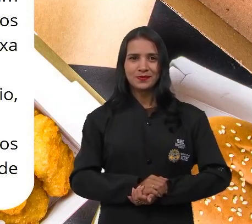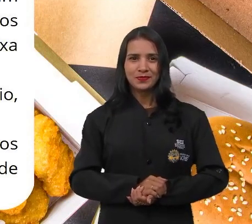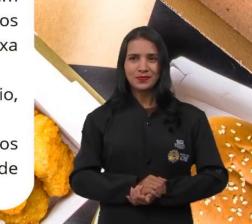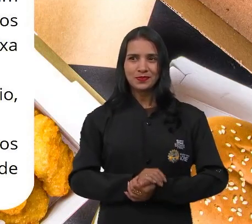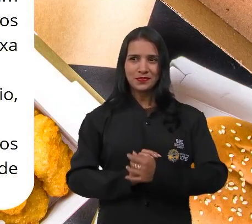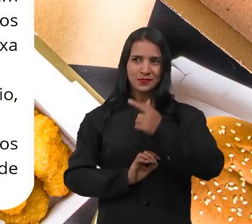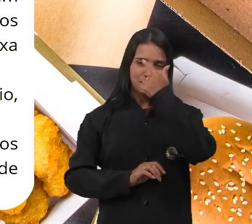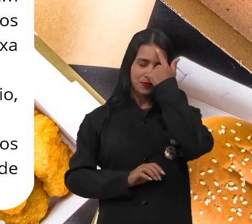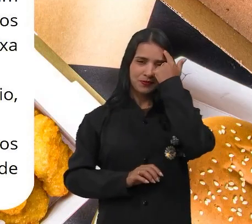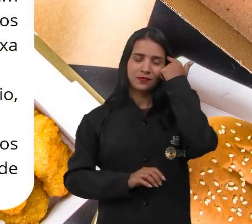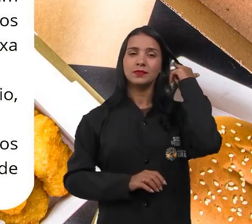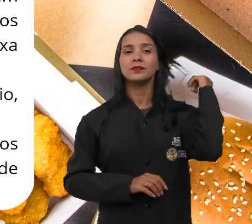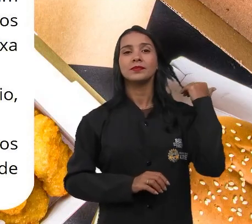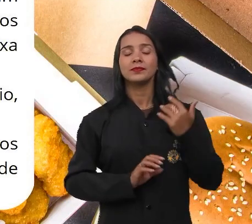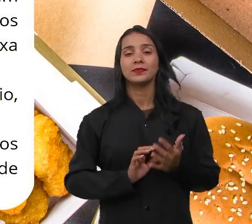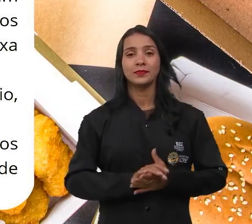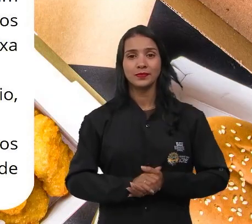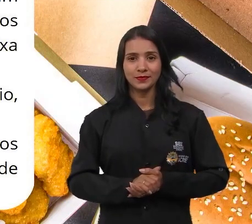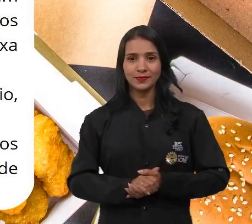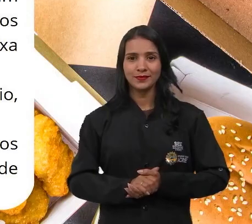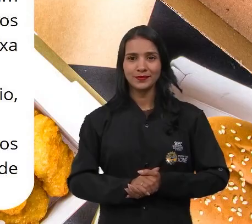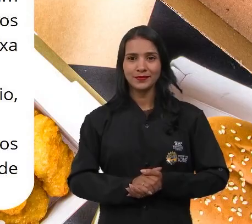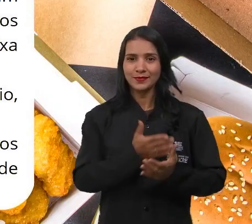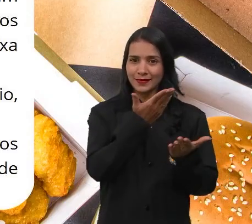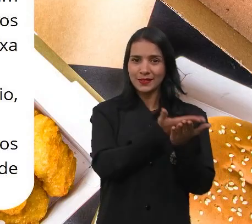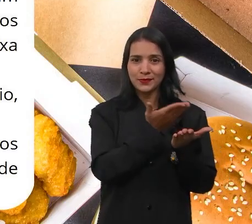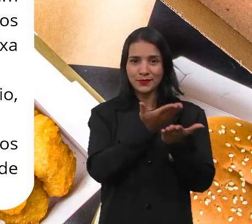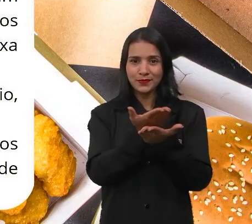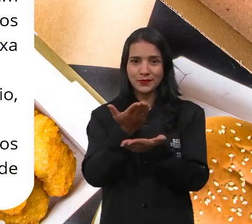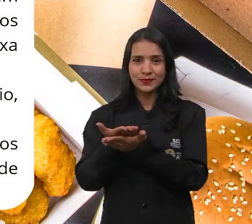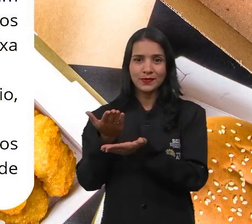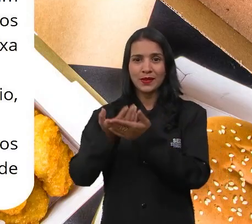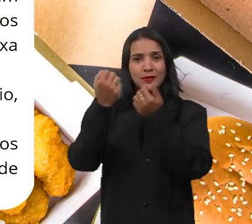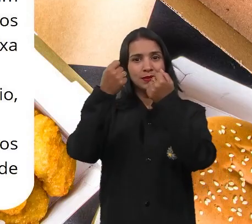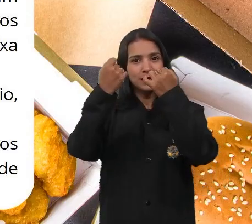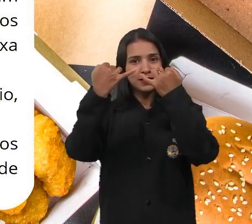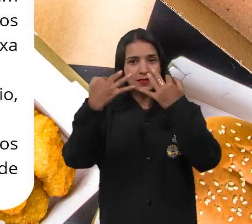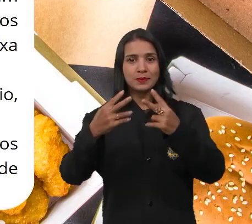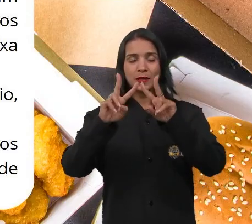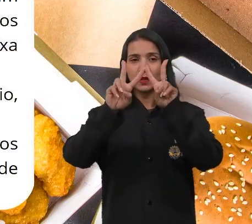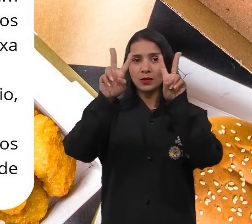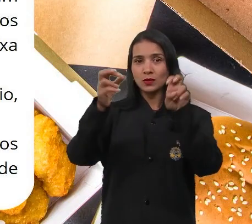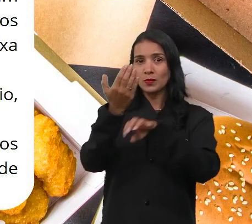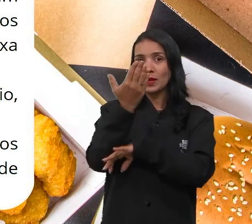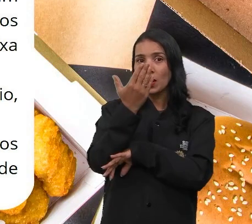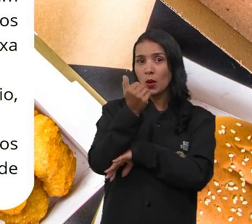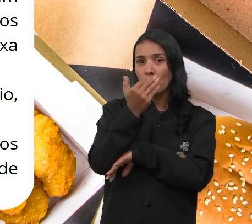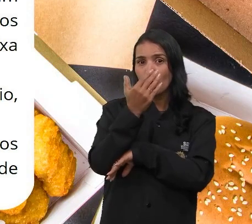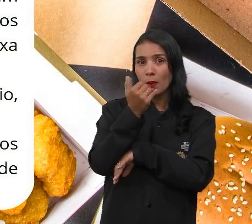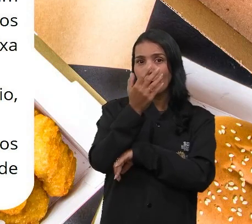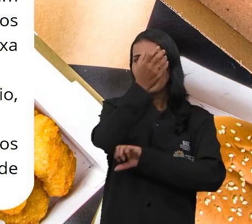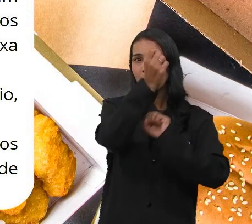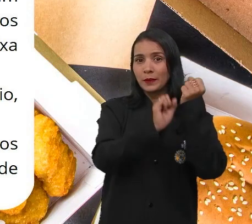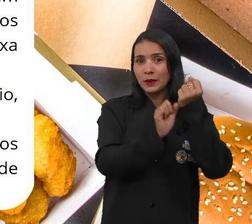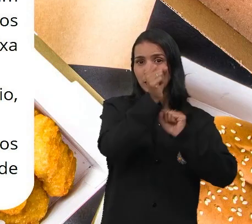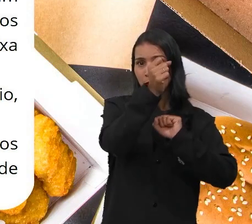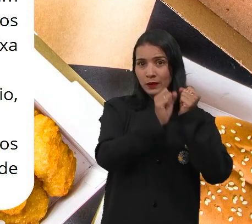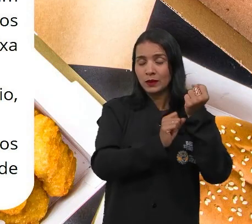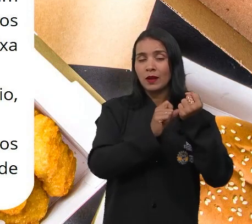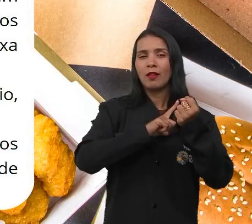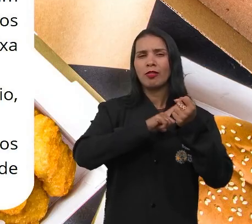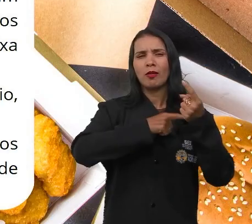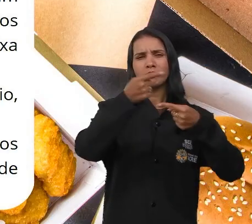Então, aqui nessa atividade fala assim, ó, durante uma aula sobre alimentos industrializados e seus conservantes, discutiram-se